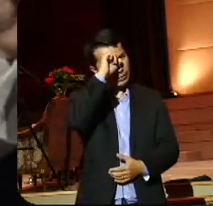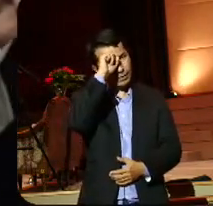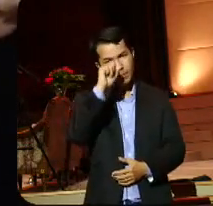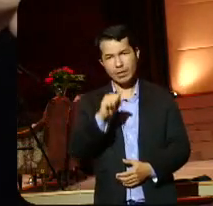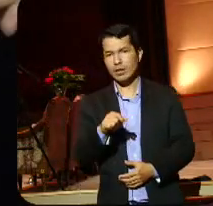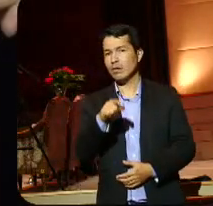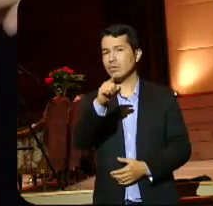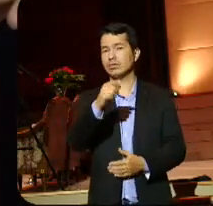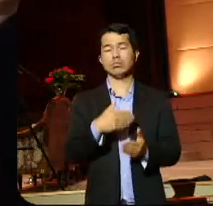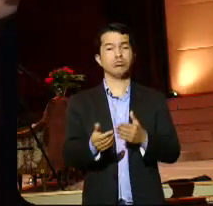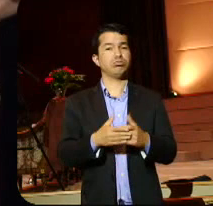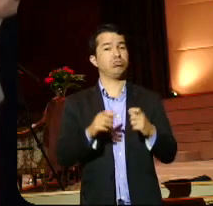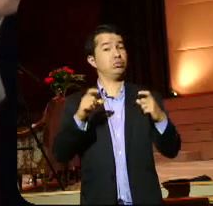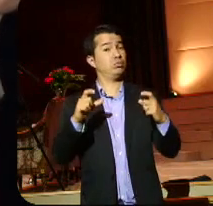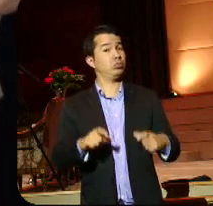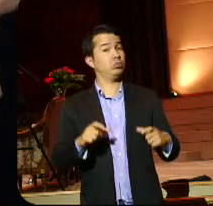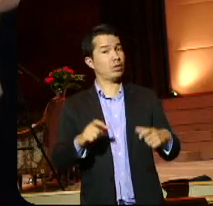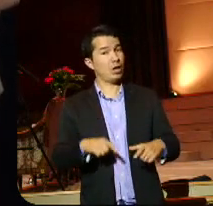está,